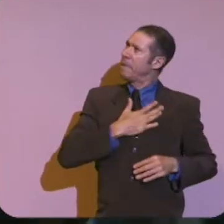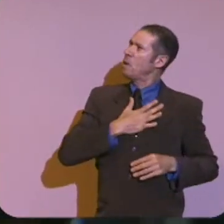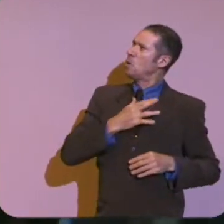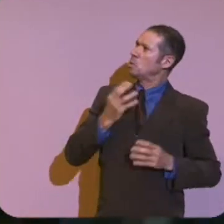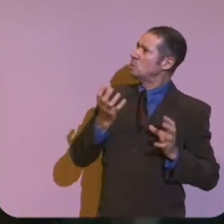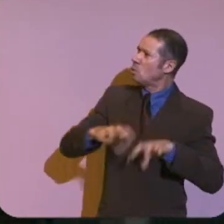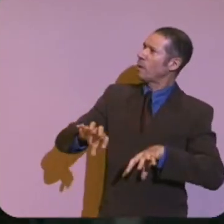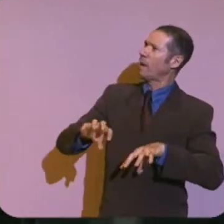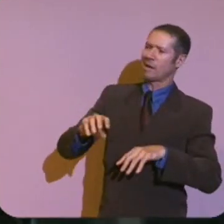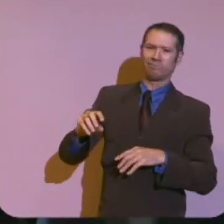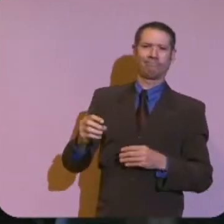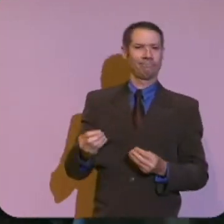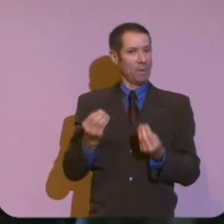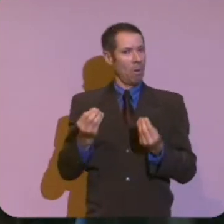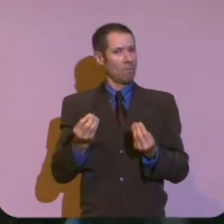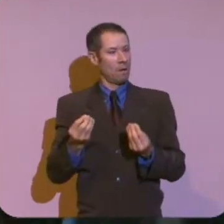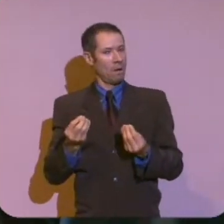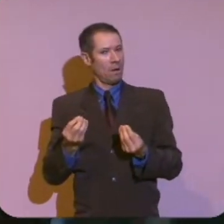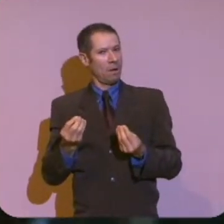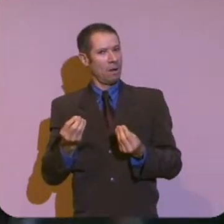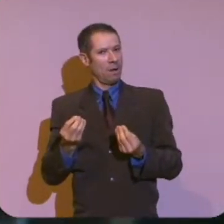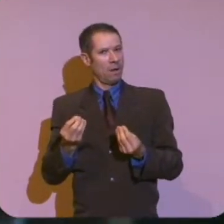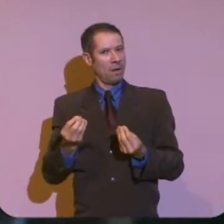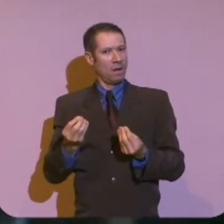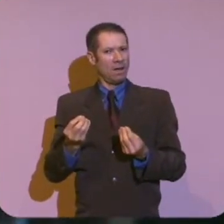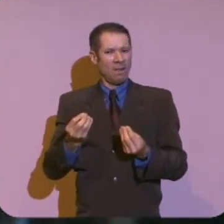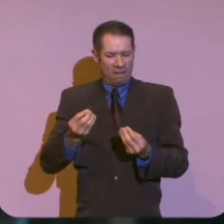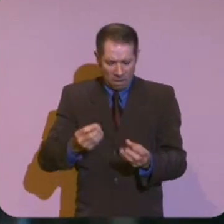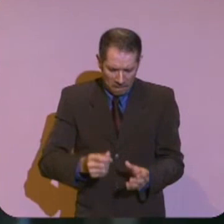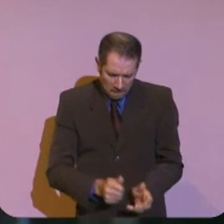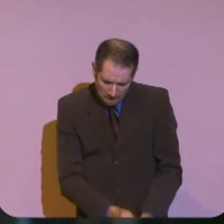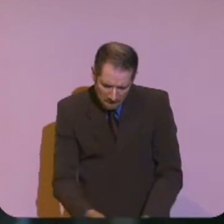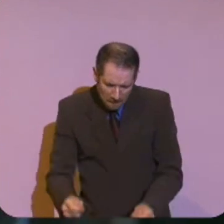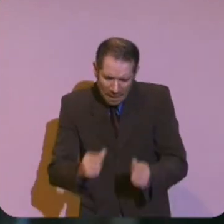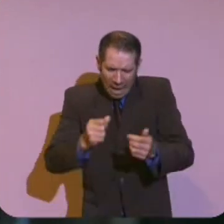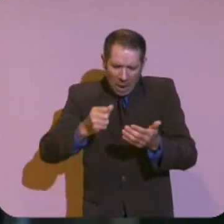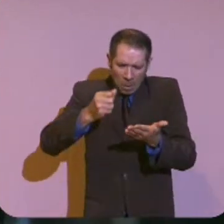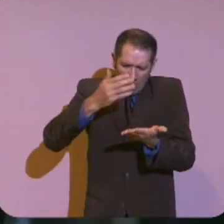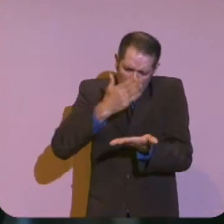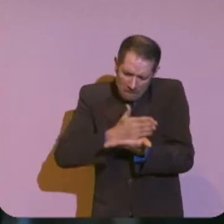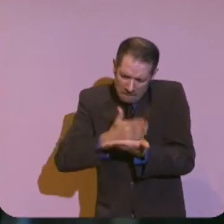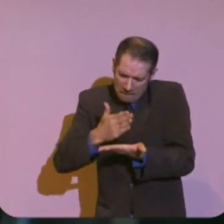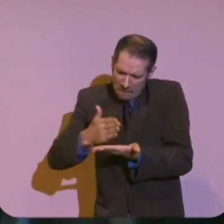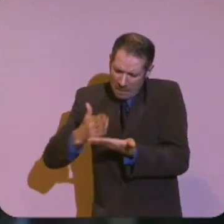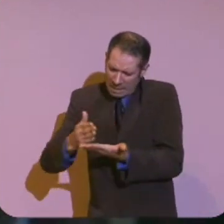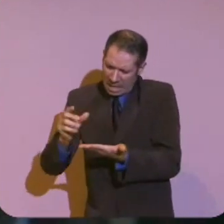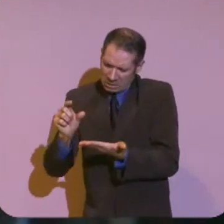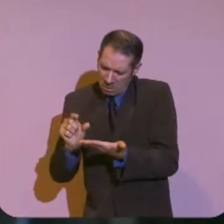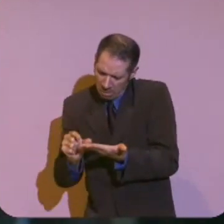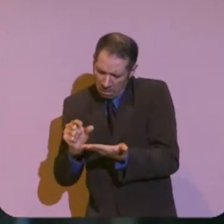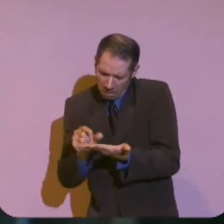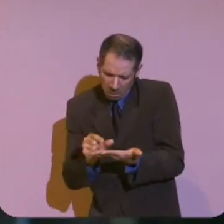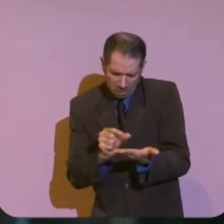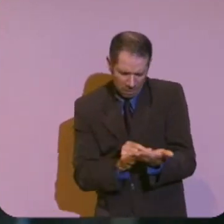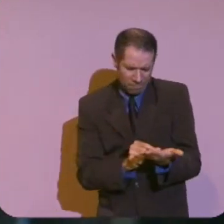Mas não dá para pegar um pedaço do barro e dar forma para ele.